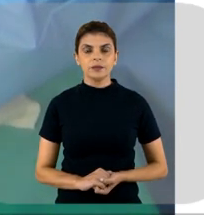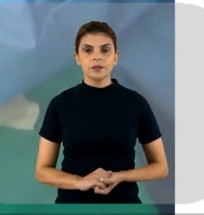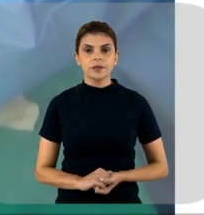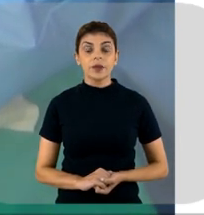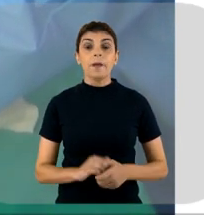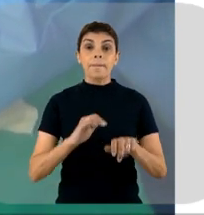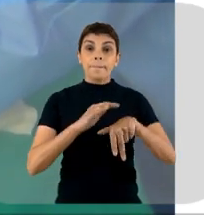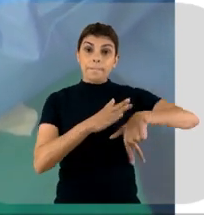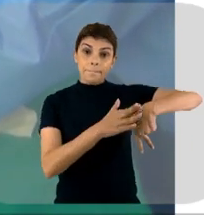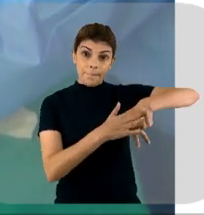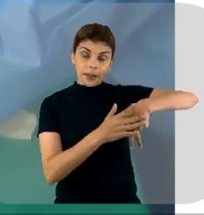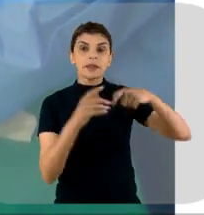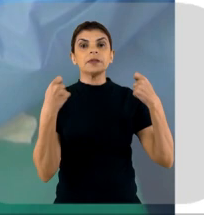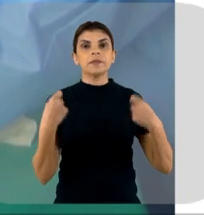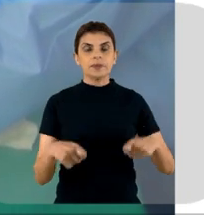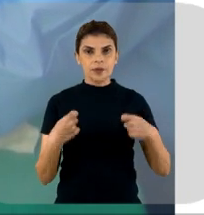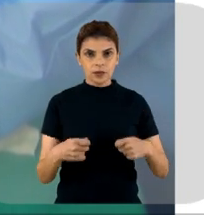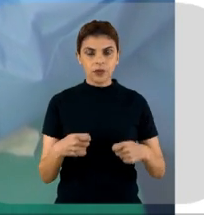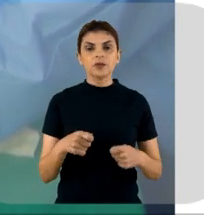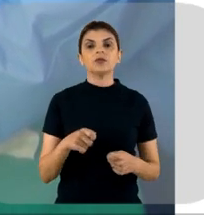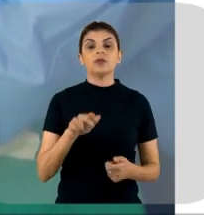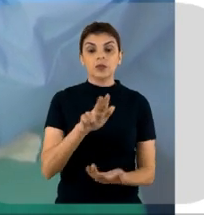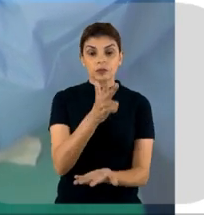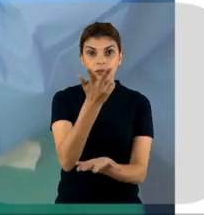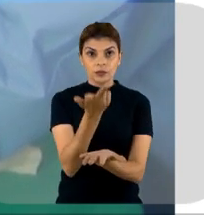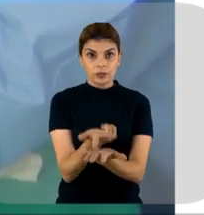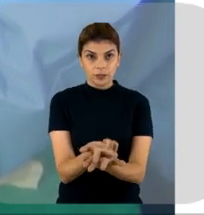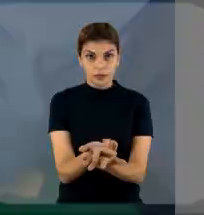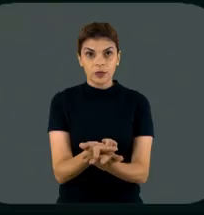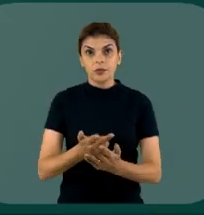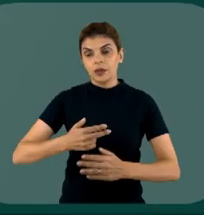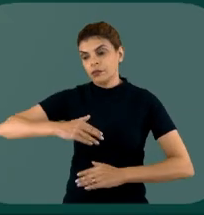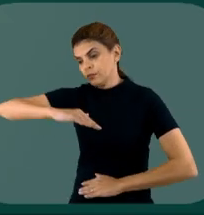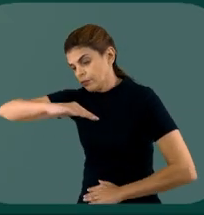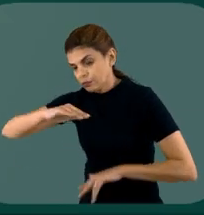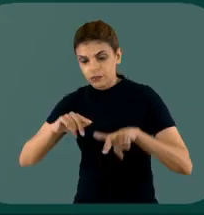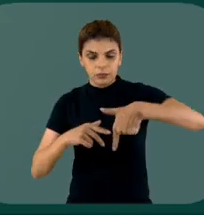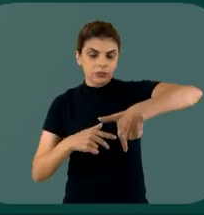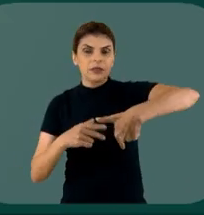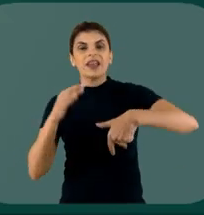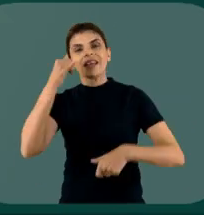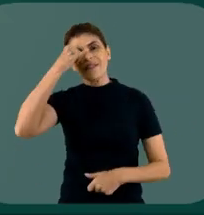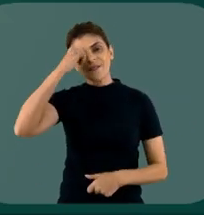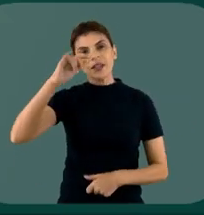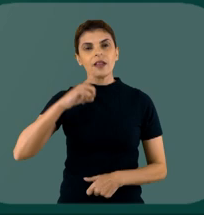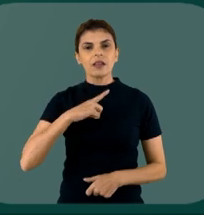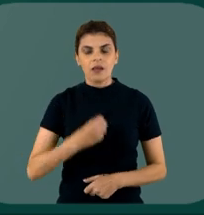Nessa posição, o paciente deve ser colocado em Trenelenburg reverso para evitar que